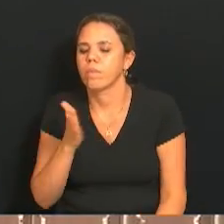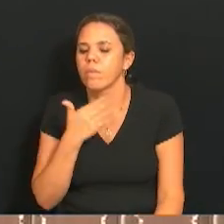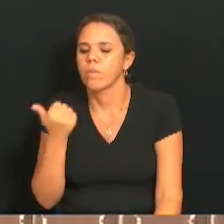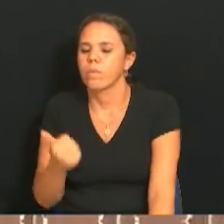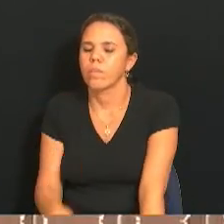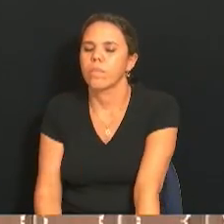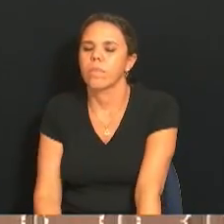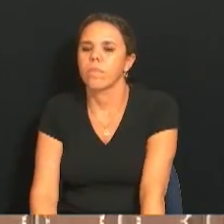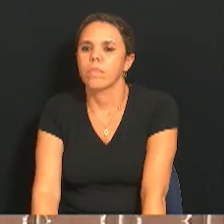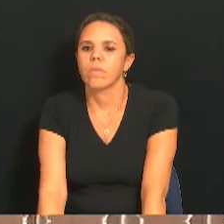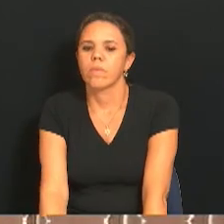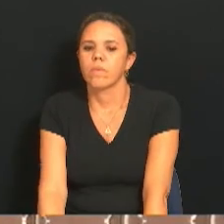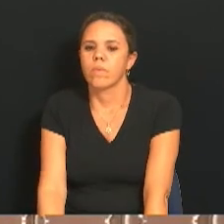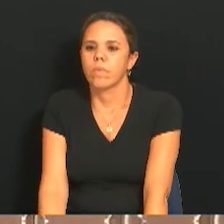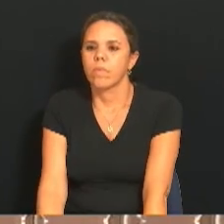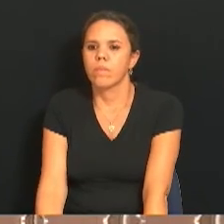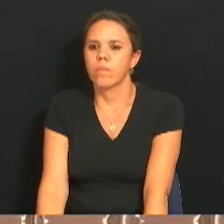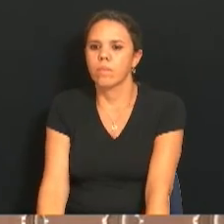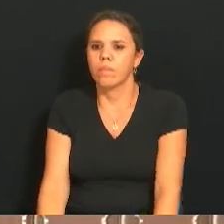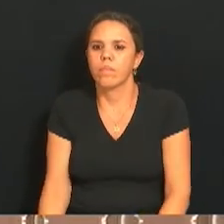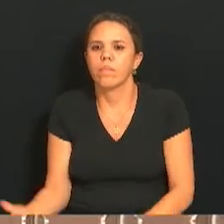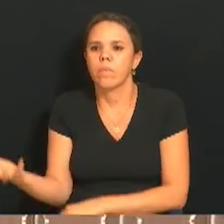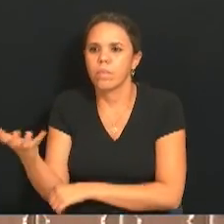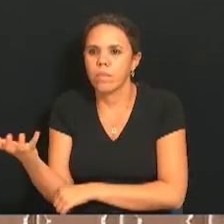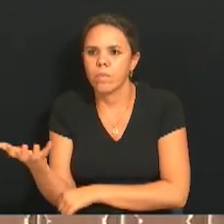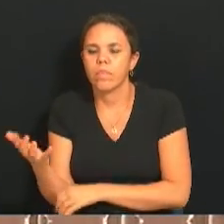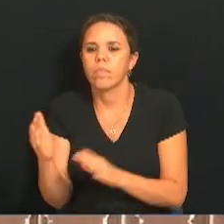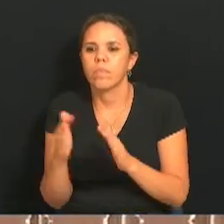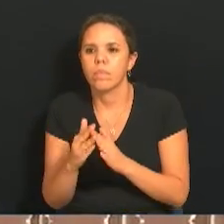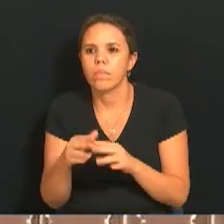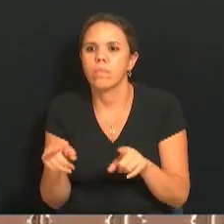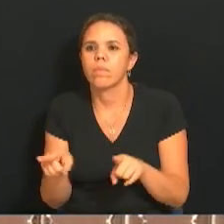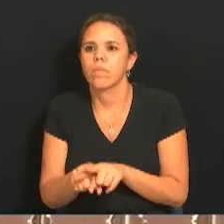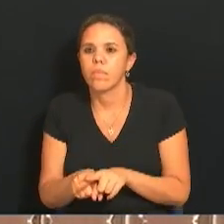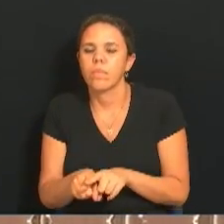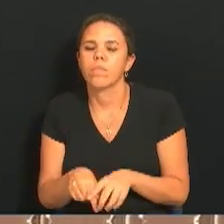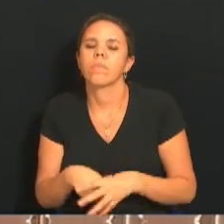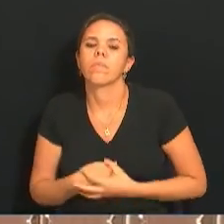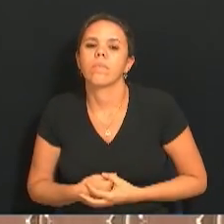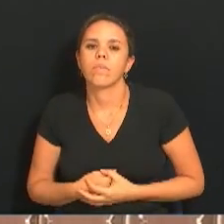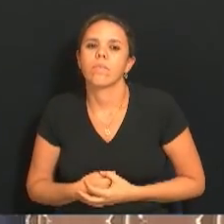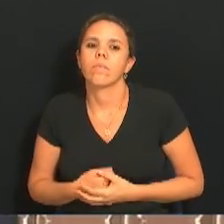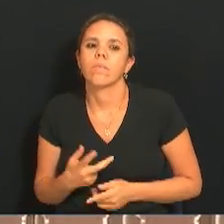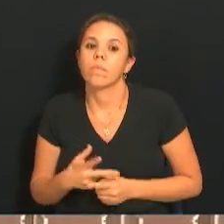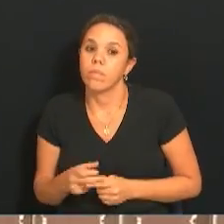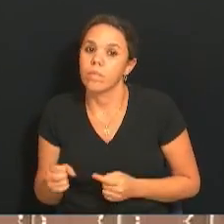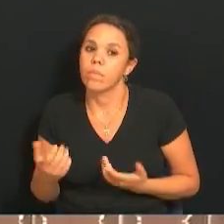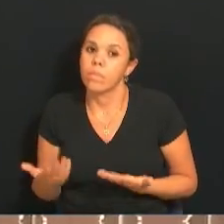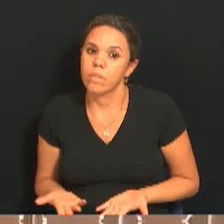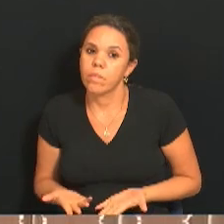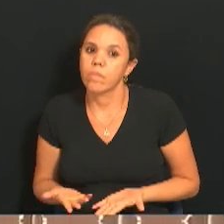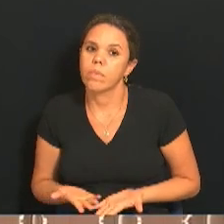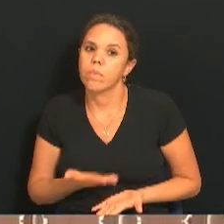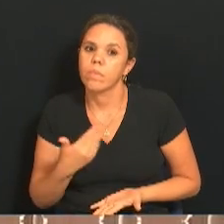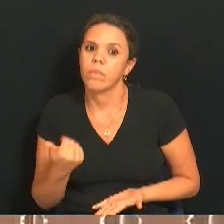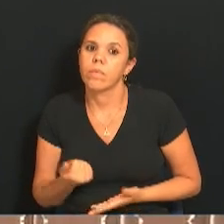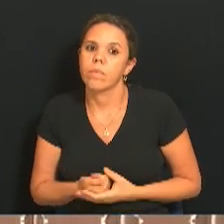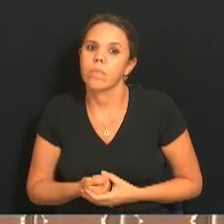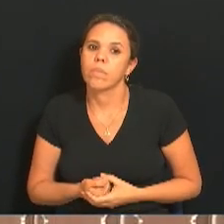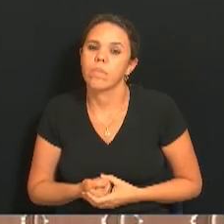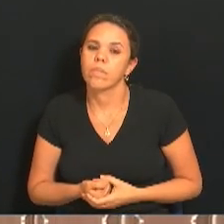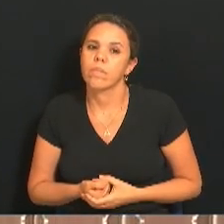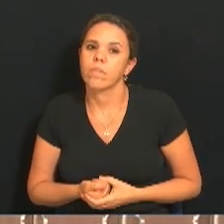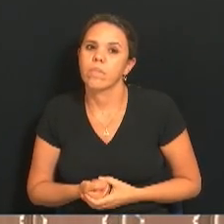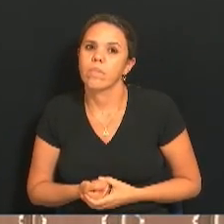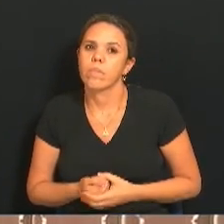vida melhor, não só para os moradores que hoje estão numa situação de rua, que podem sair, né, uma condição que pode ser momentânea, mas